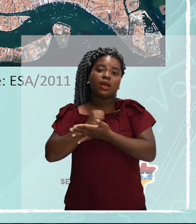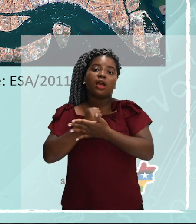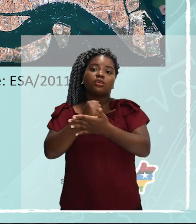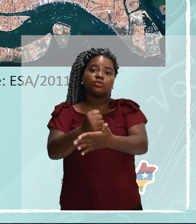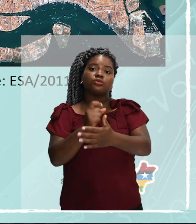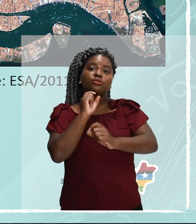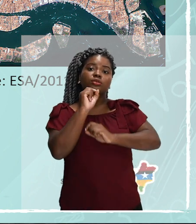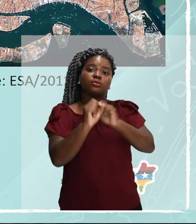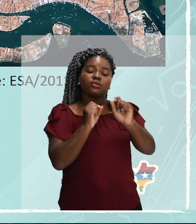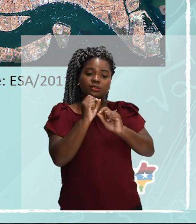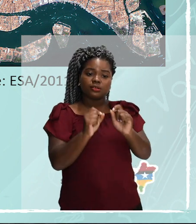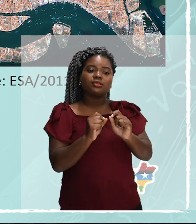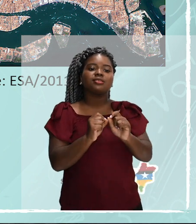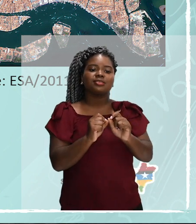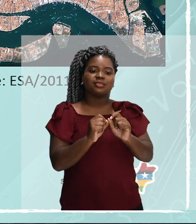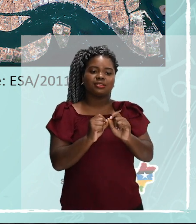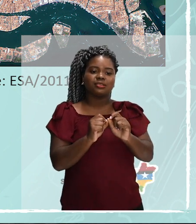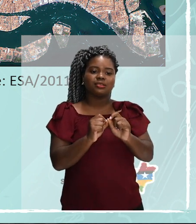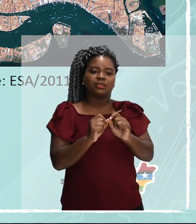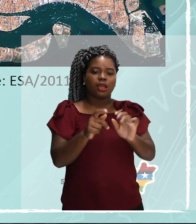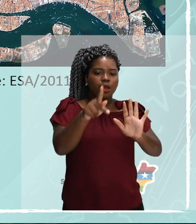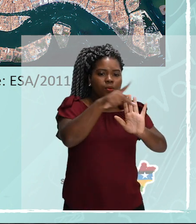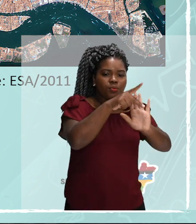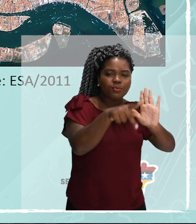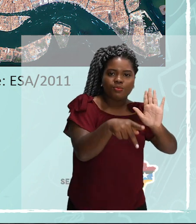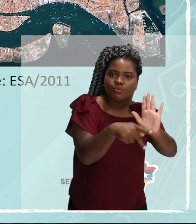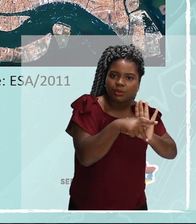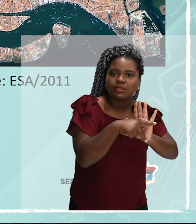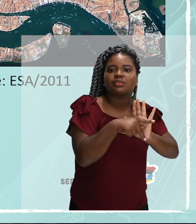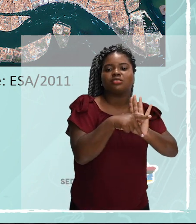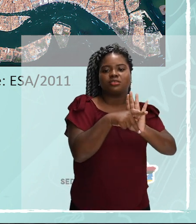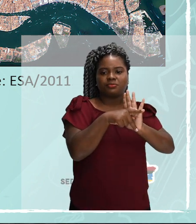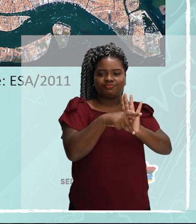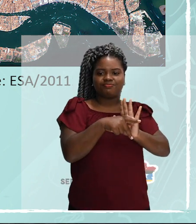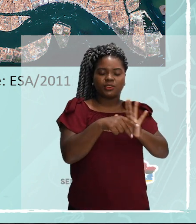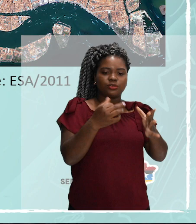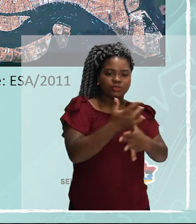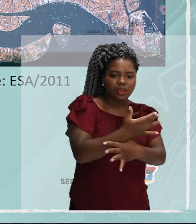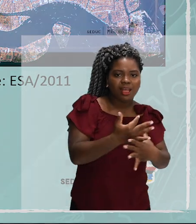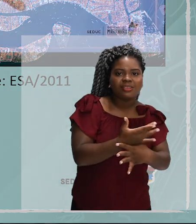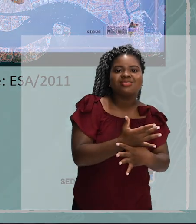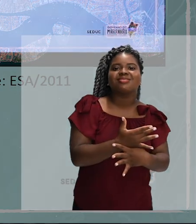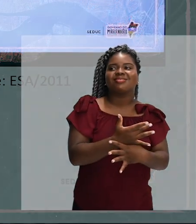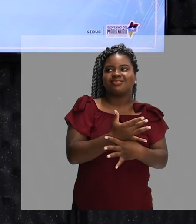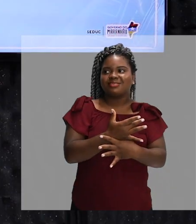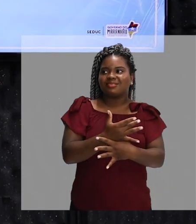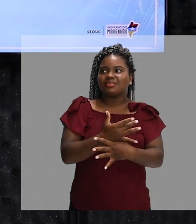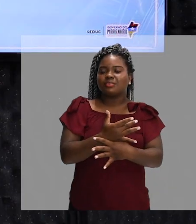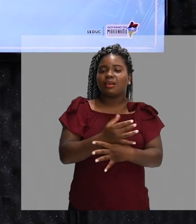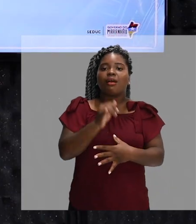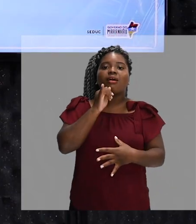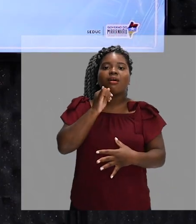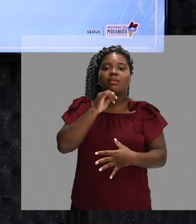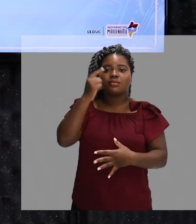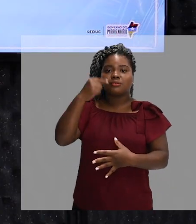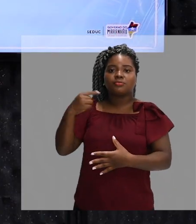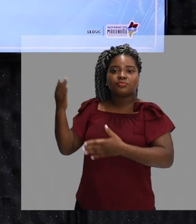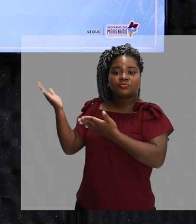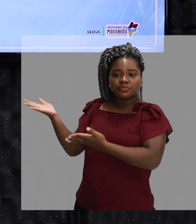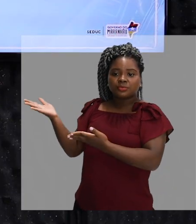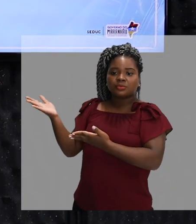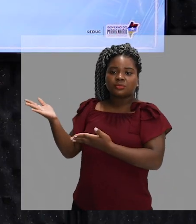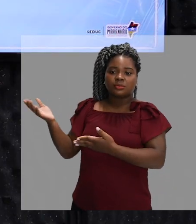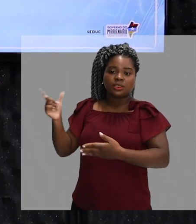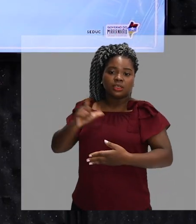no planejamento da infraestrutura, no planejamento das cidades. Por exemplo, essa área aqui está bastante ocupada